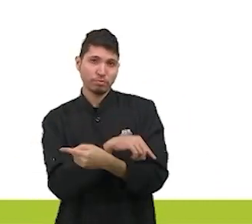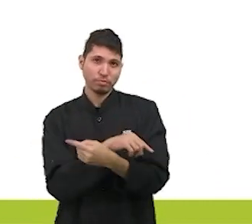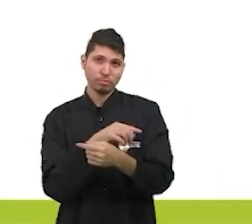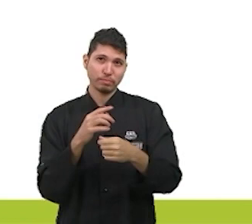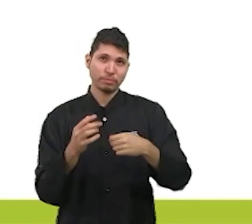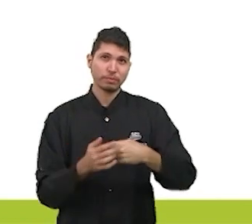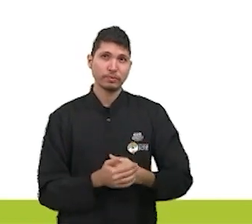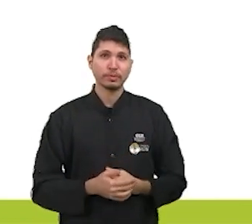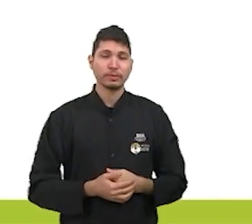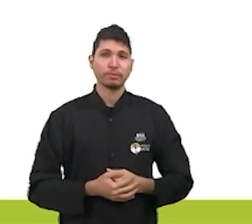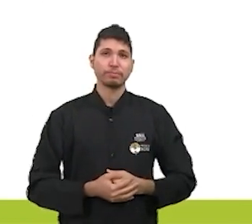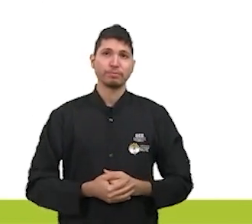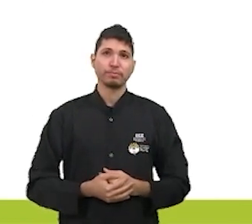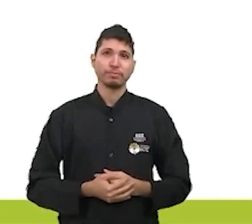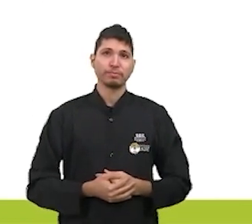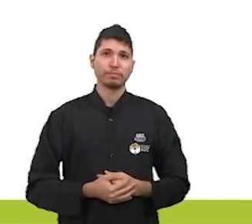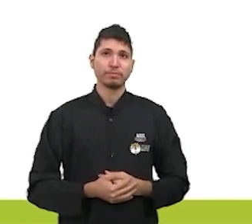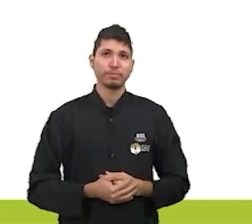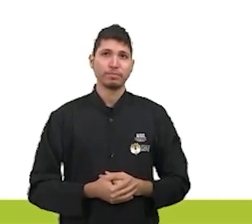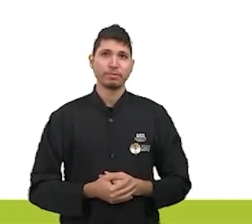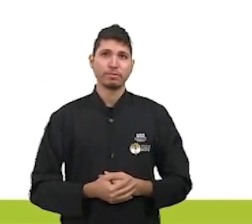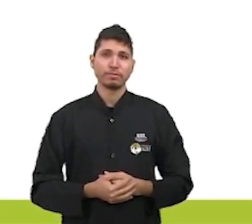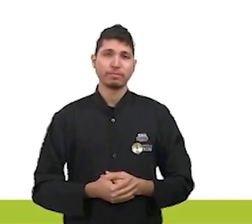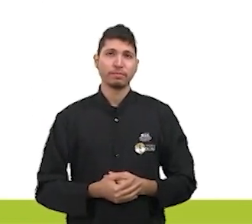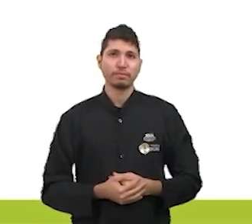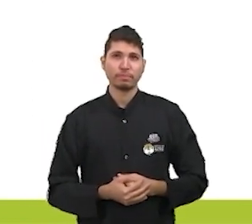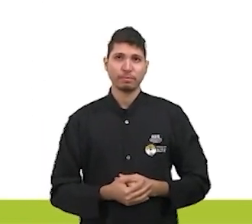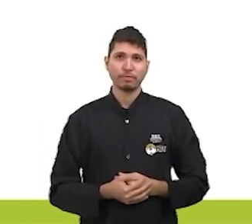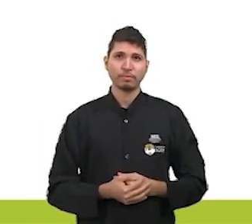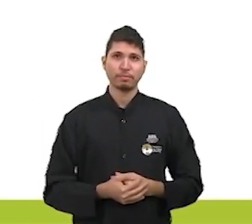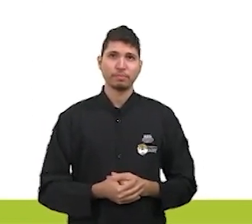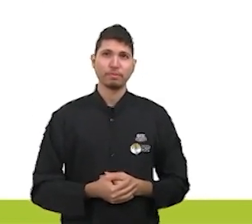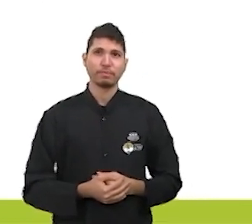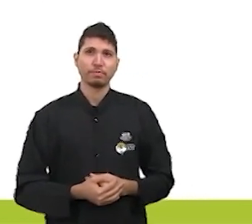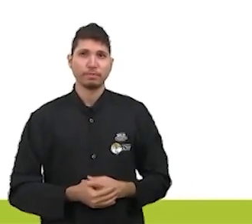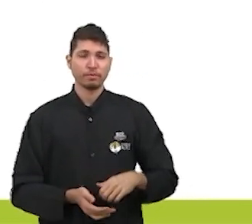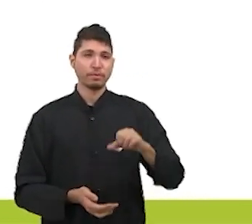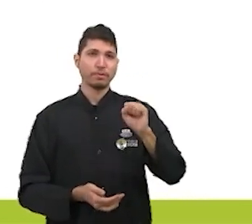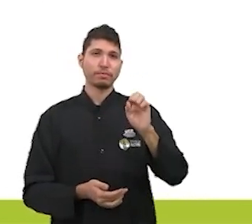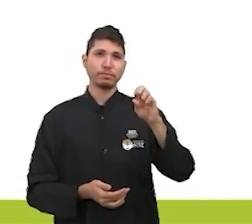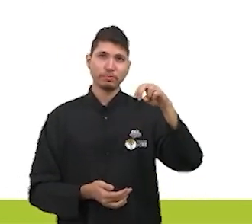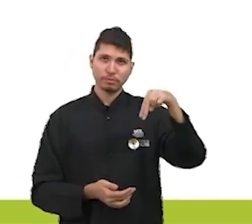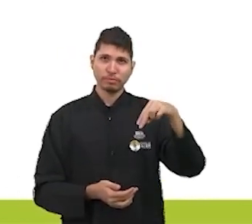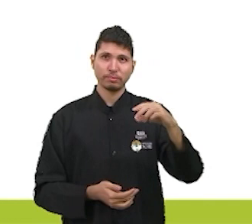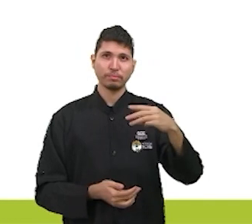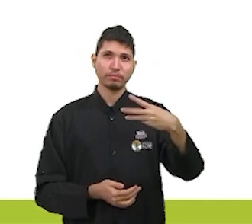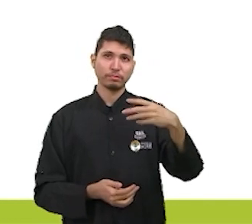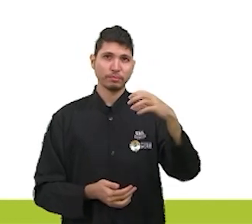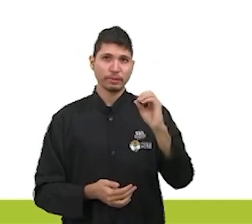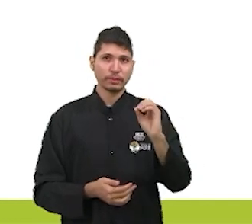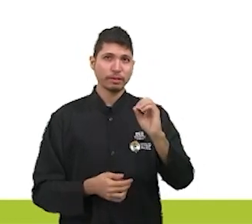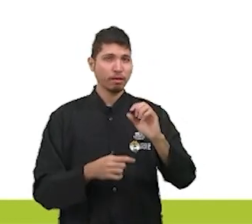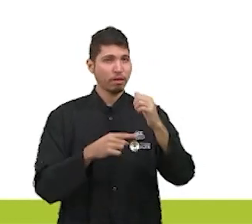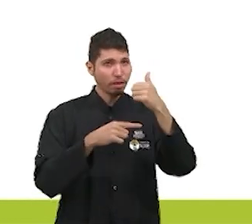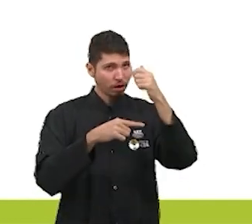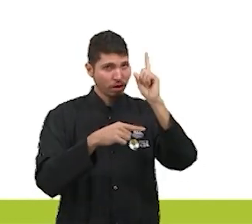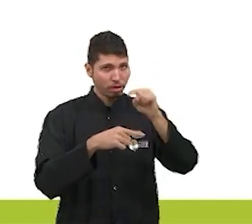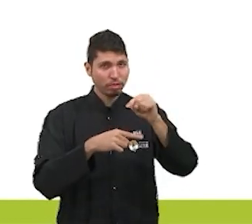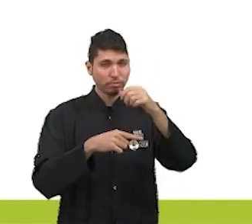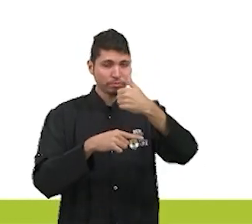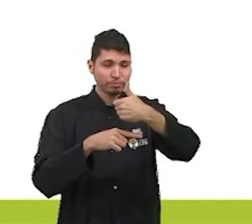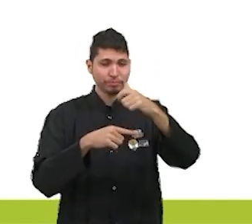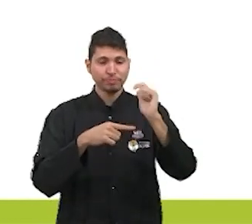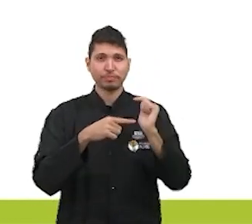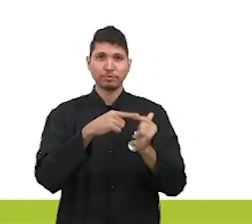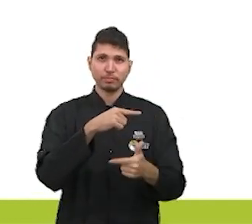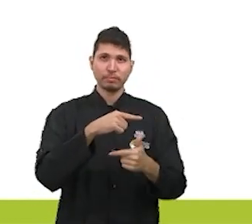2, raiz menos no 1. Aí eu venho aqui, ó, o valor do seno de 30 é meio, tá vendo? Ou seja, qualquer valor